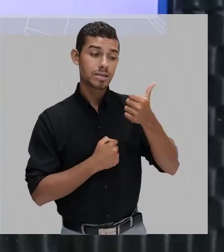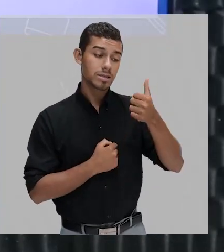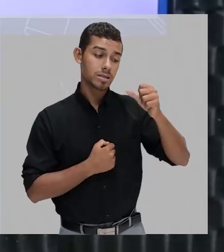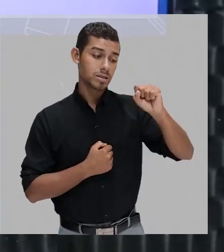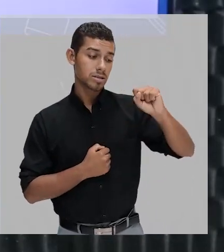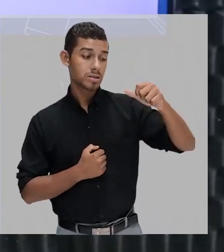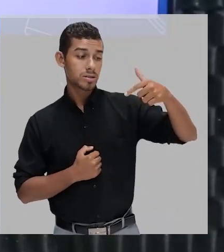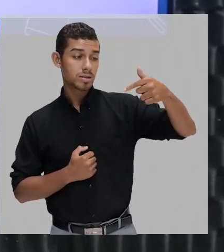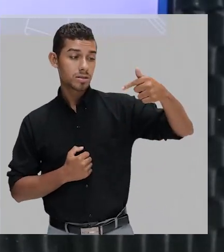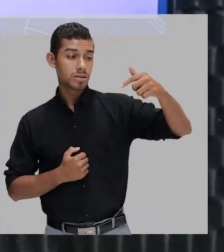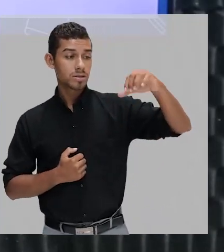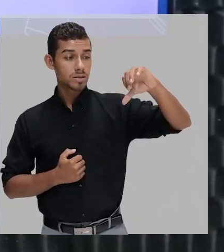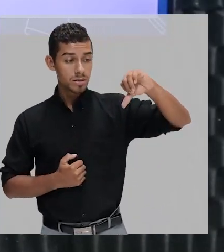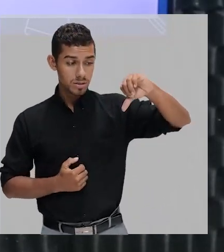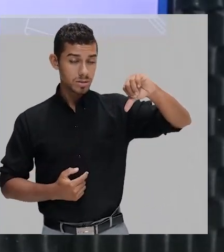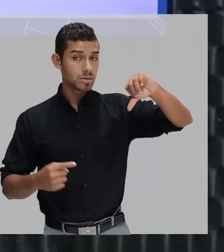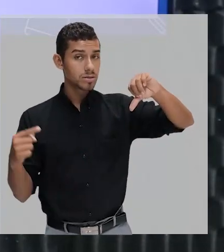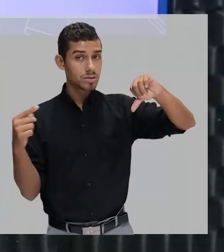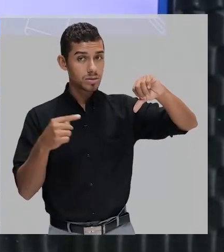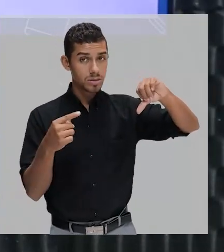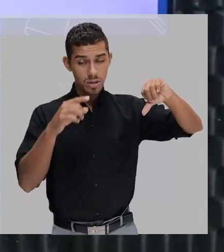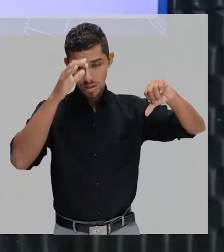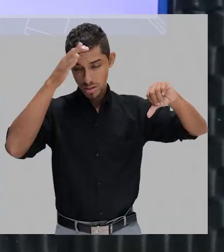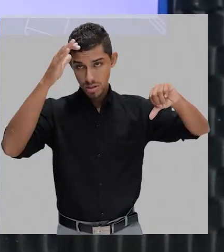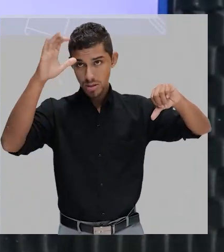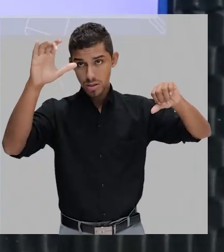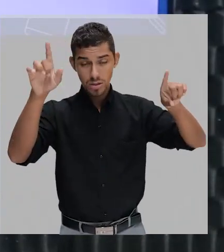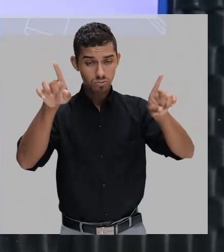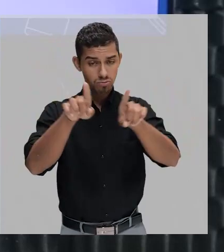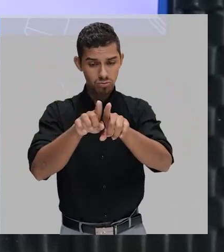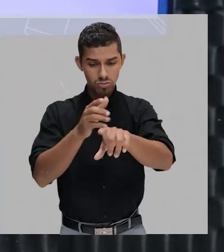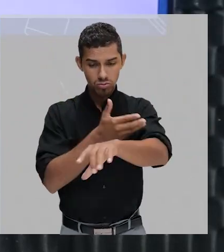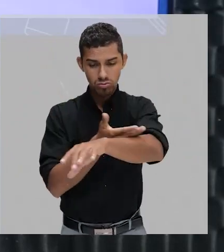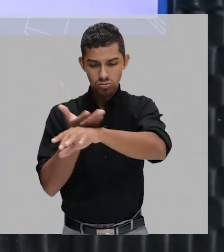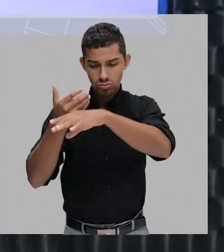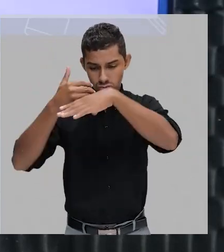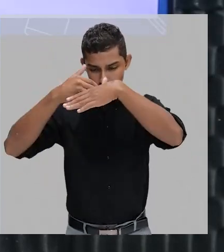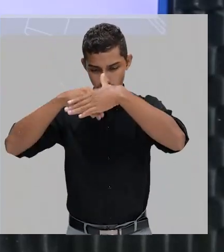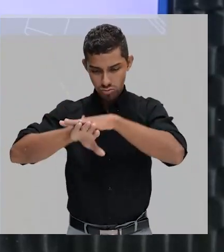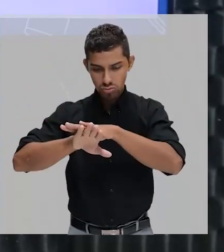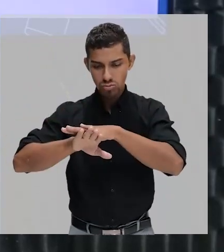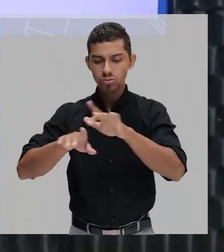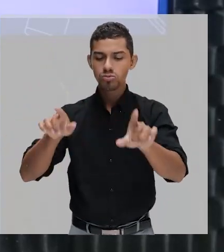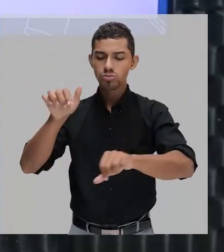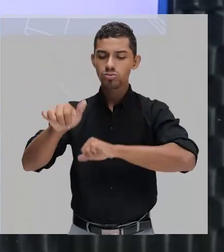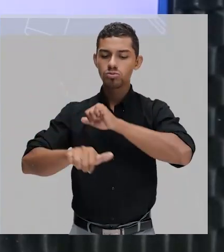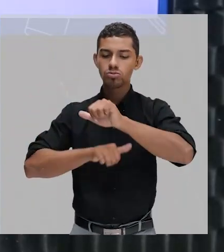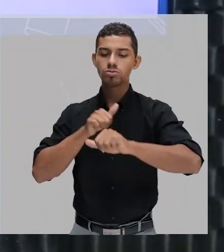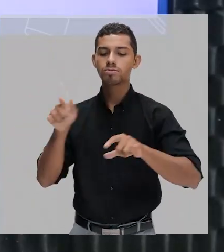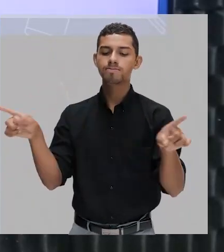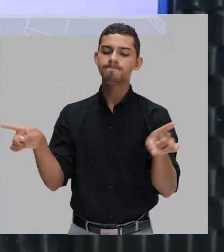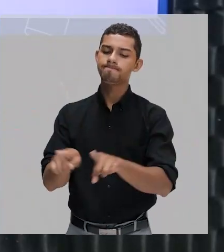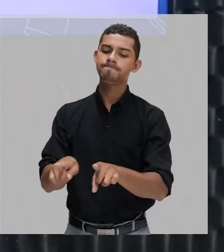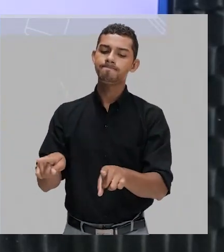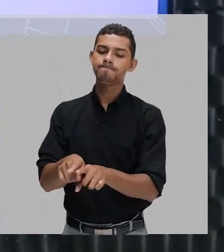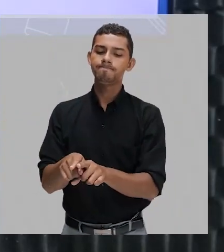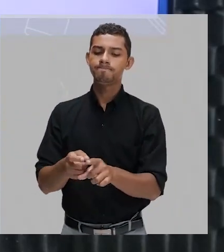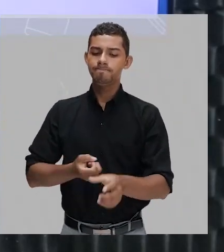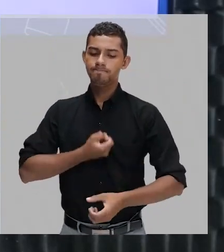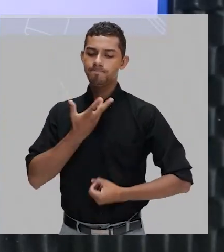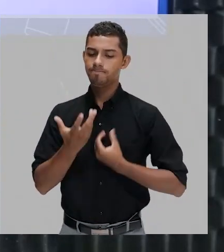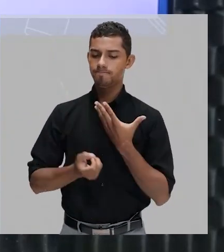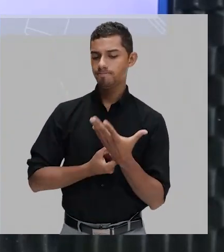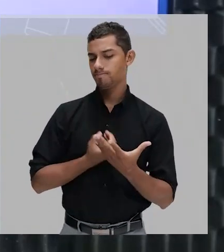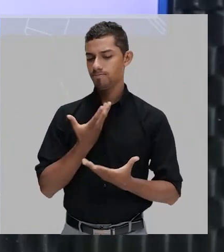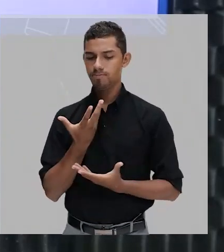1879, né? Então, assim como a cultura, os costumes, muda também a maneira de se expressar